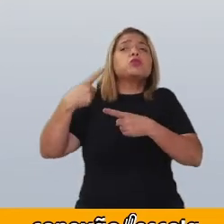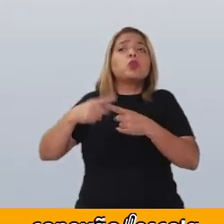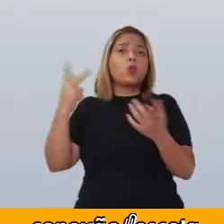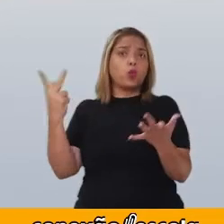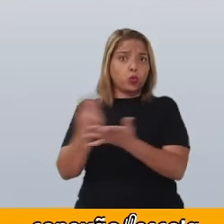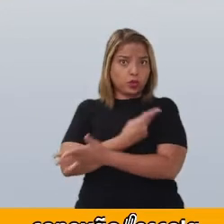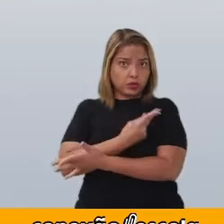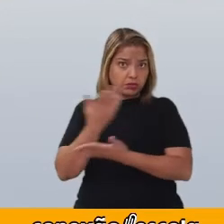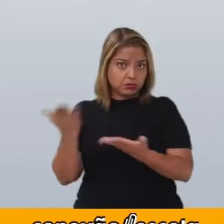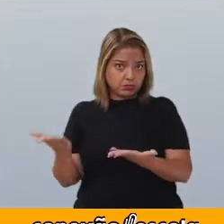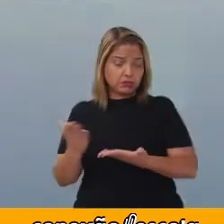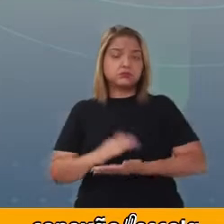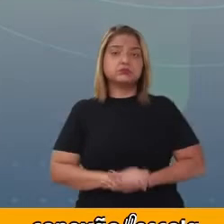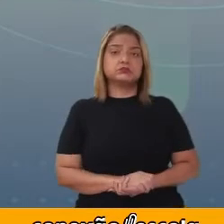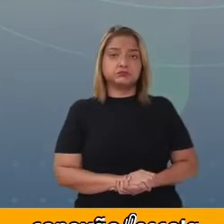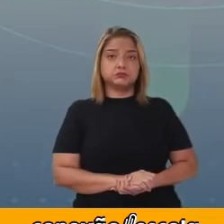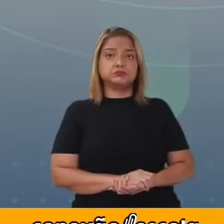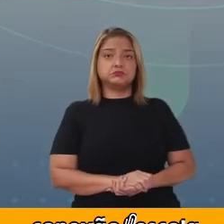aconteceu?